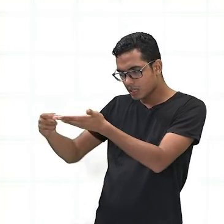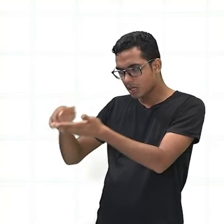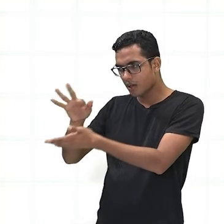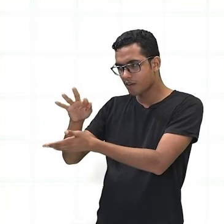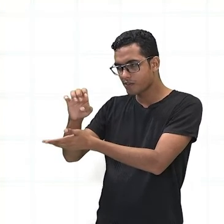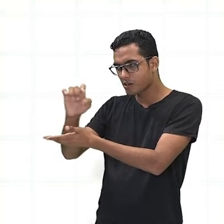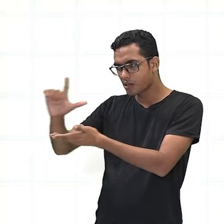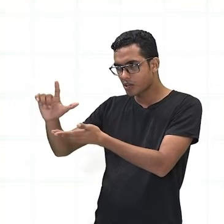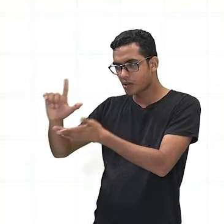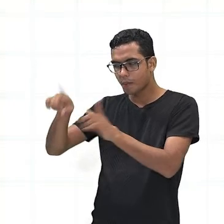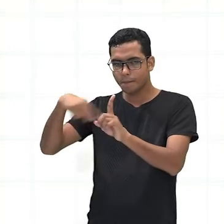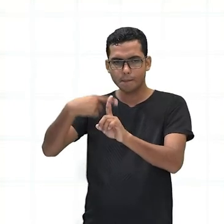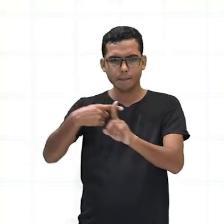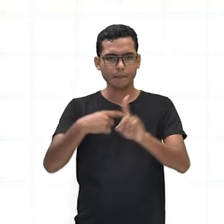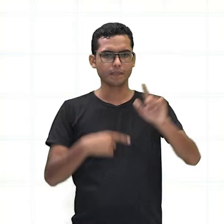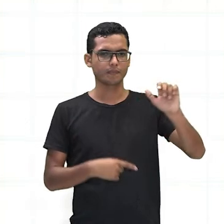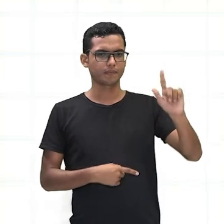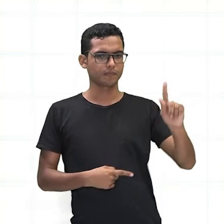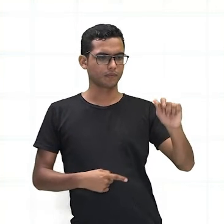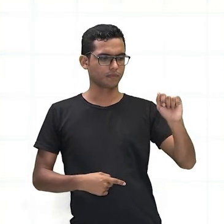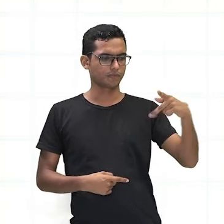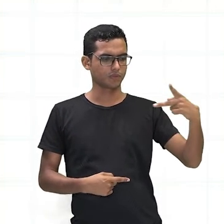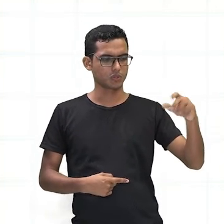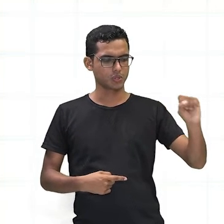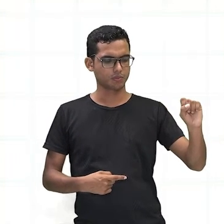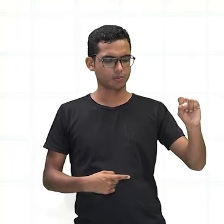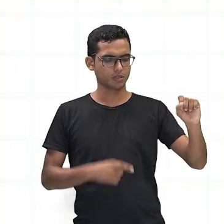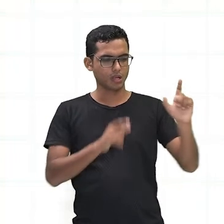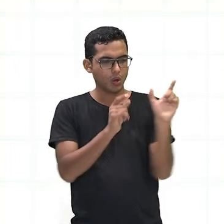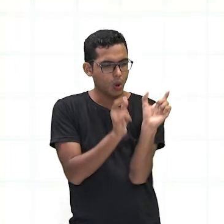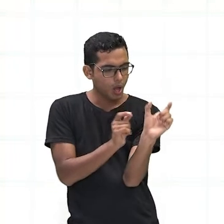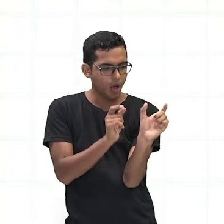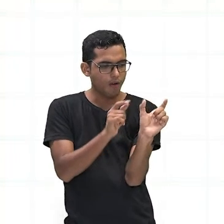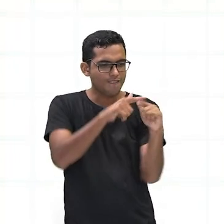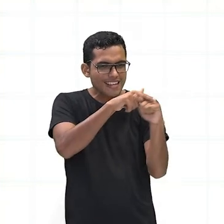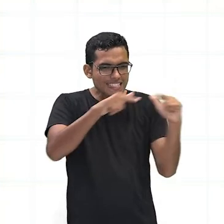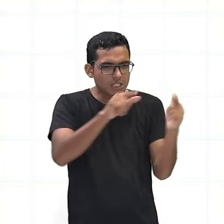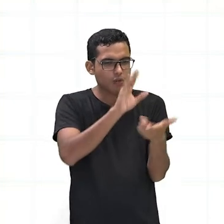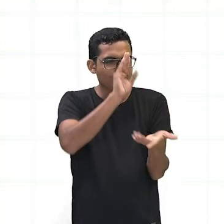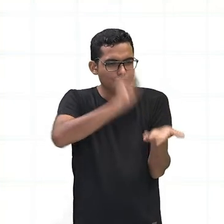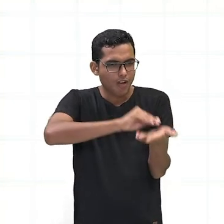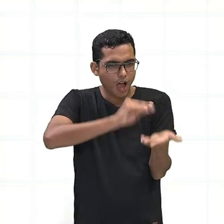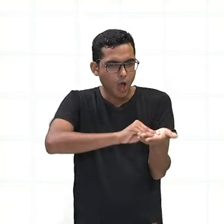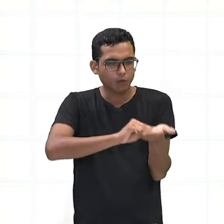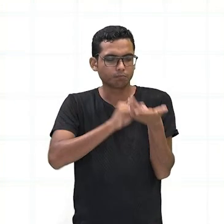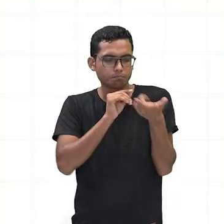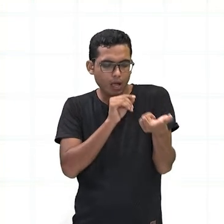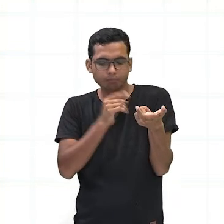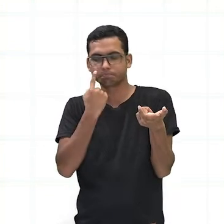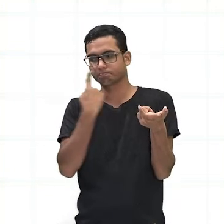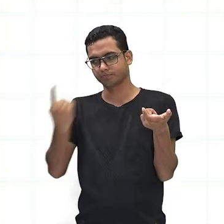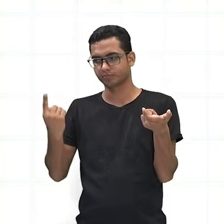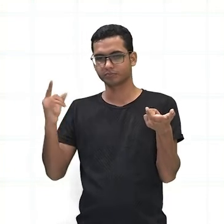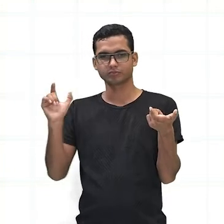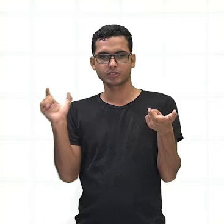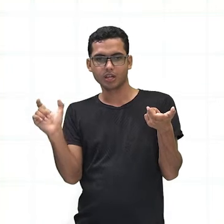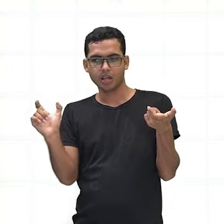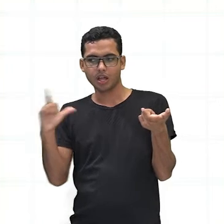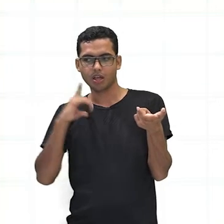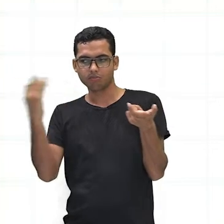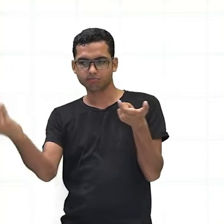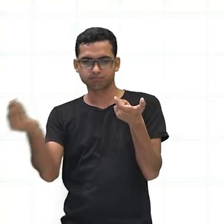Você já sabe que é para preencher os espaços. Fill the gaps with the correct